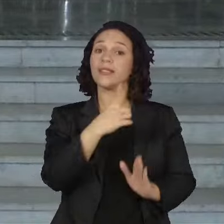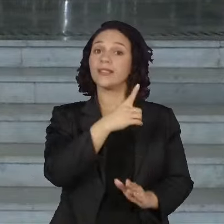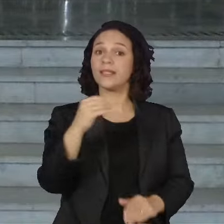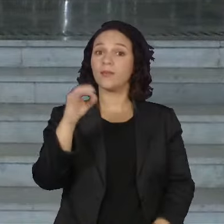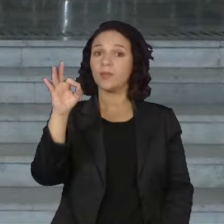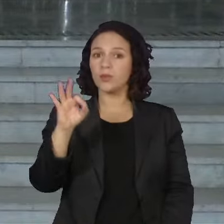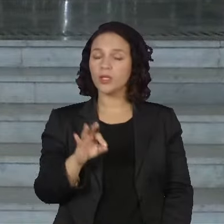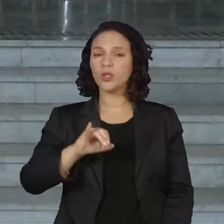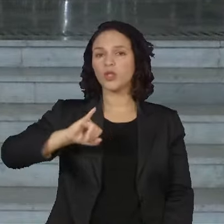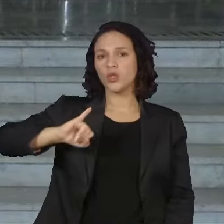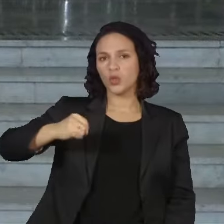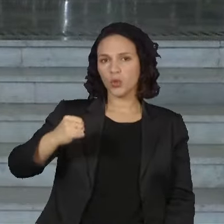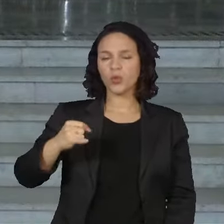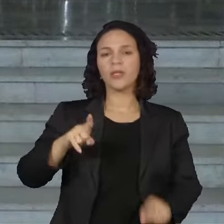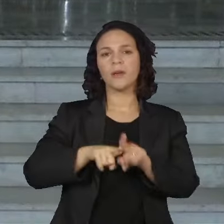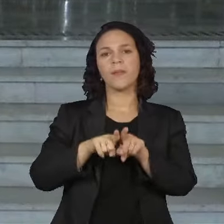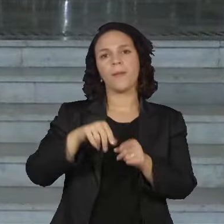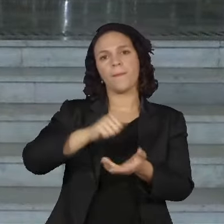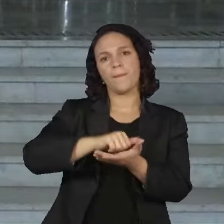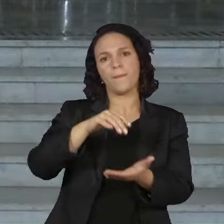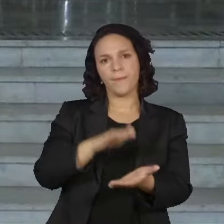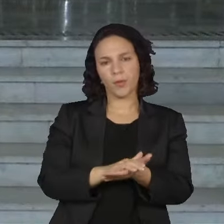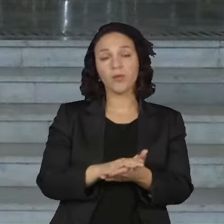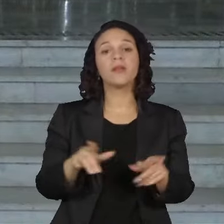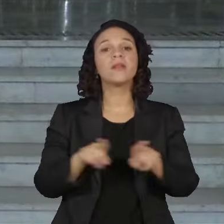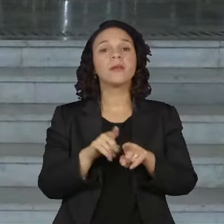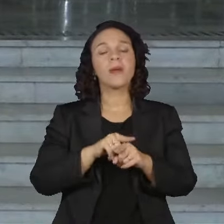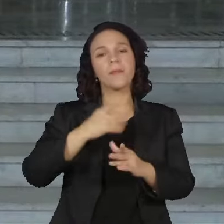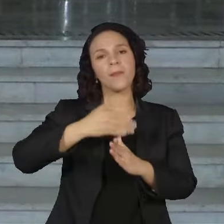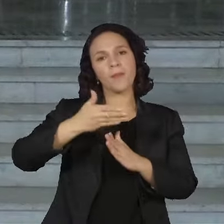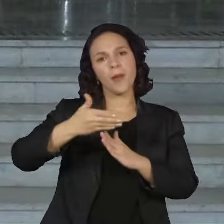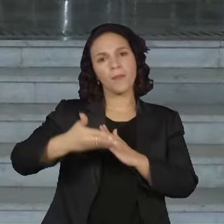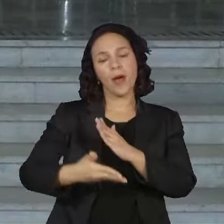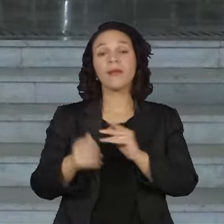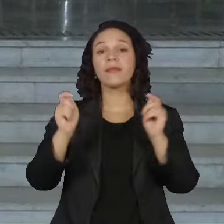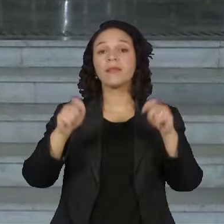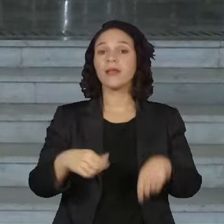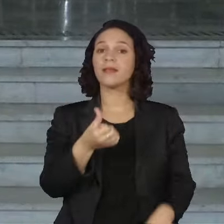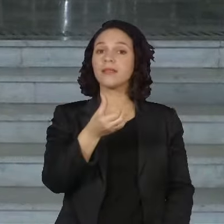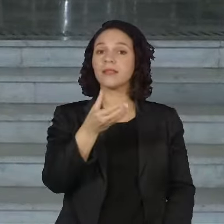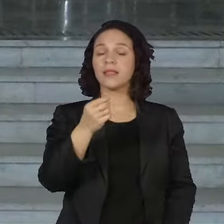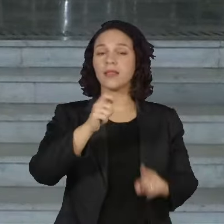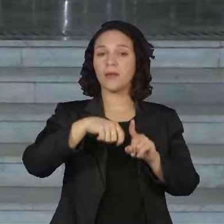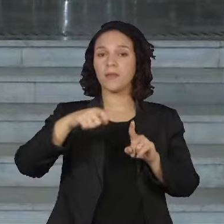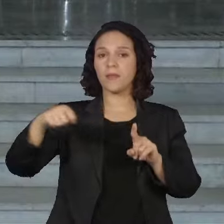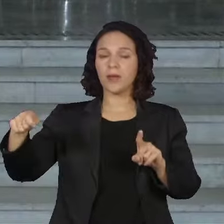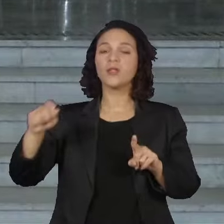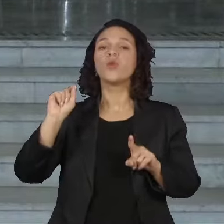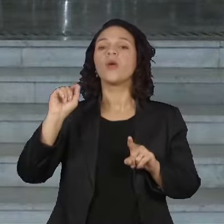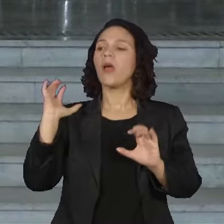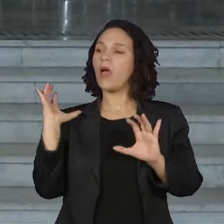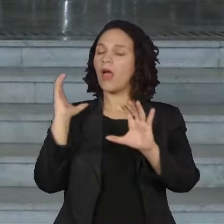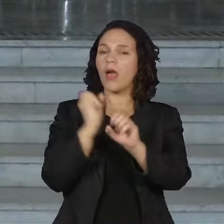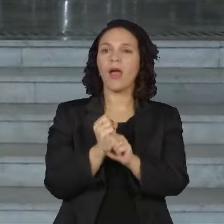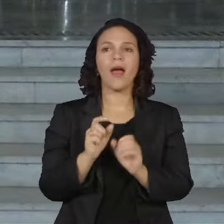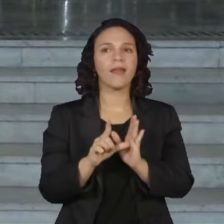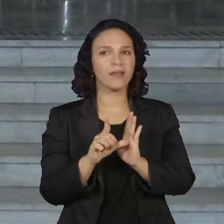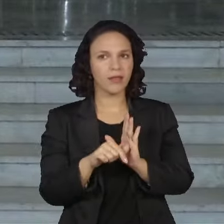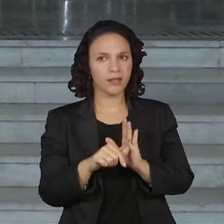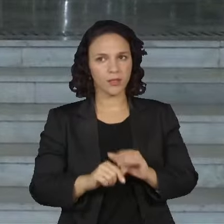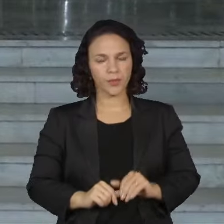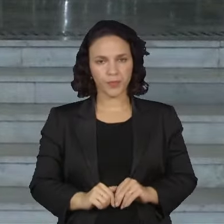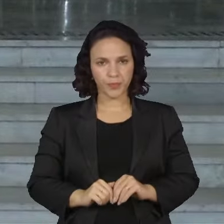100% em juros e multas, além do parcelamento em até 60 meses dos valores em atraso. O foco